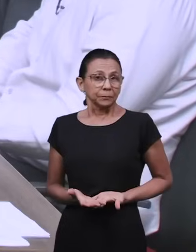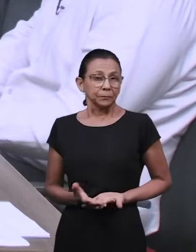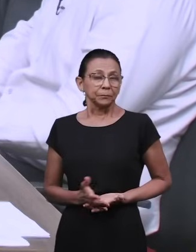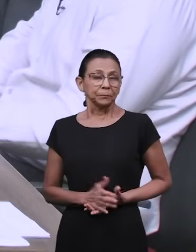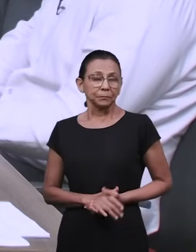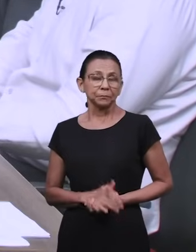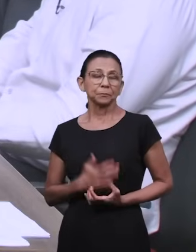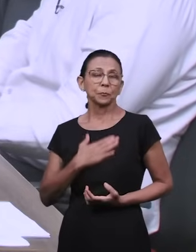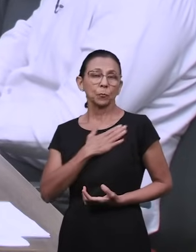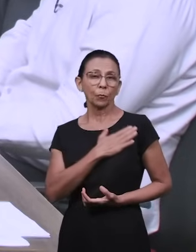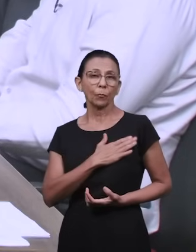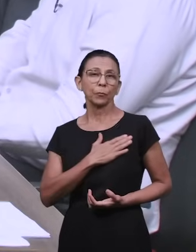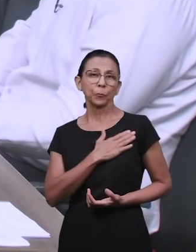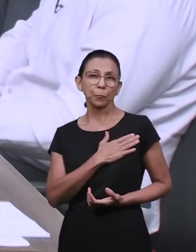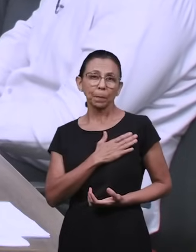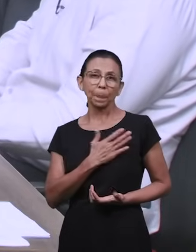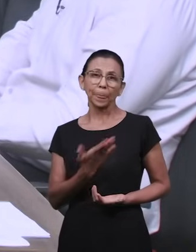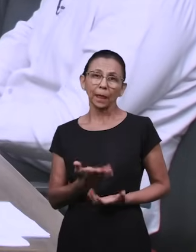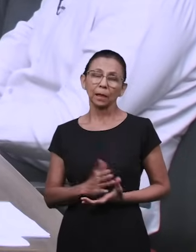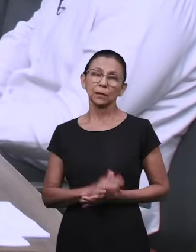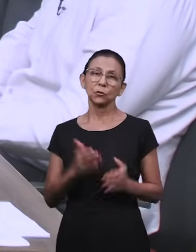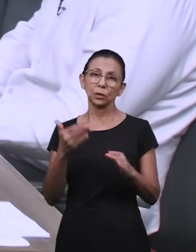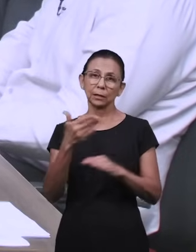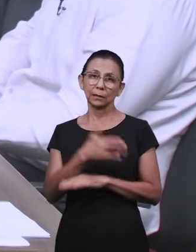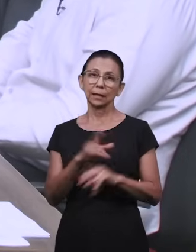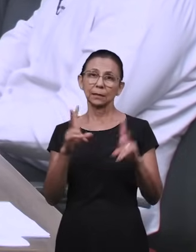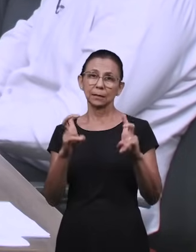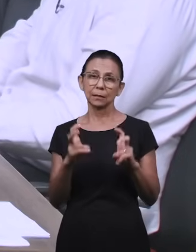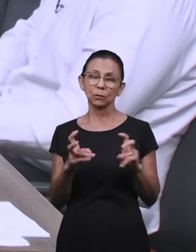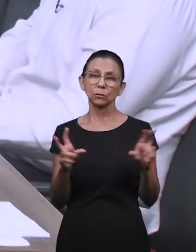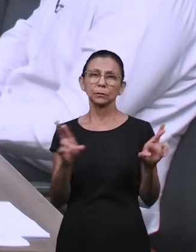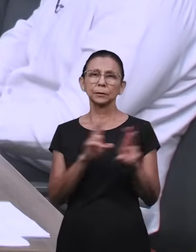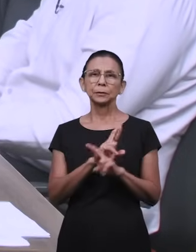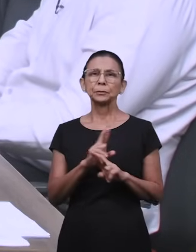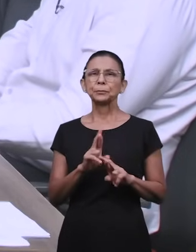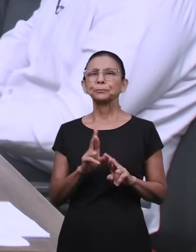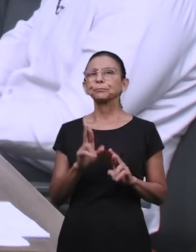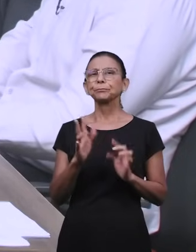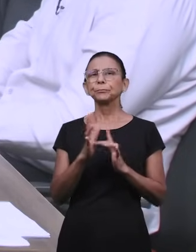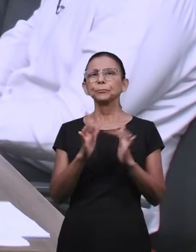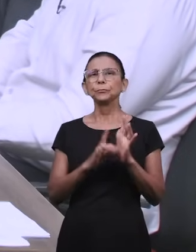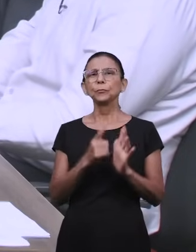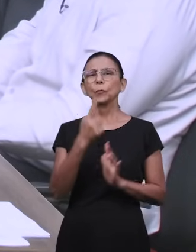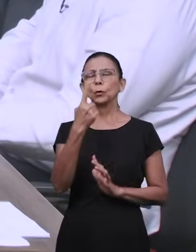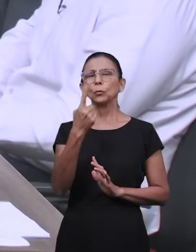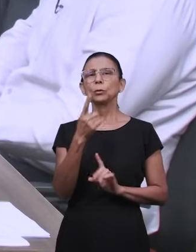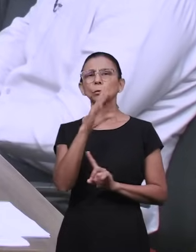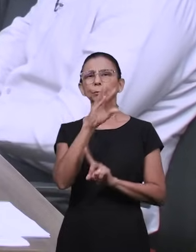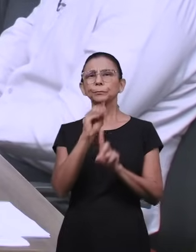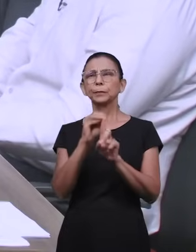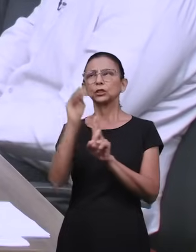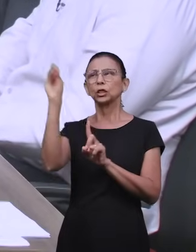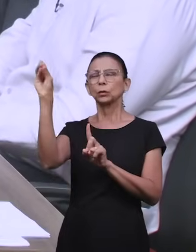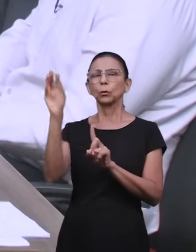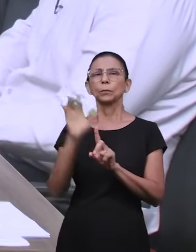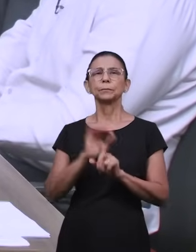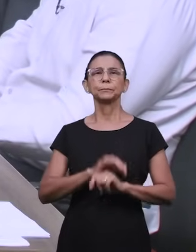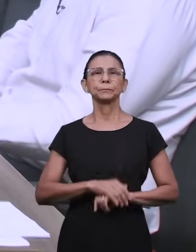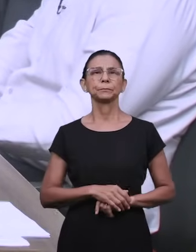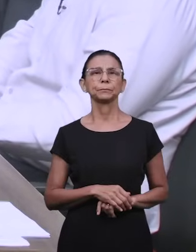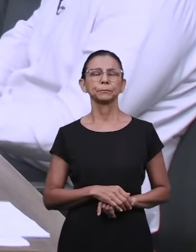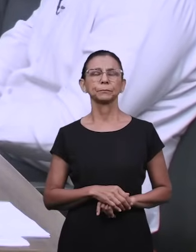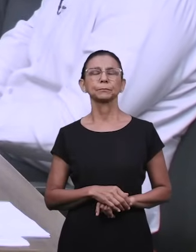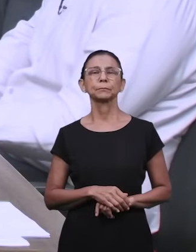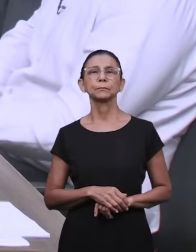gente vai tratar desse assunto como o Senhor Jesus, que é o único mediador, para nós entendermos esse contexto histórico, né?